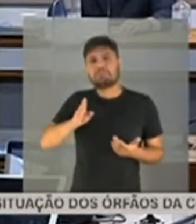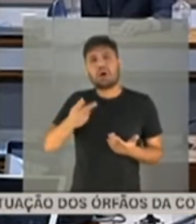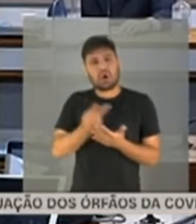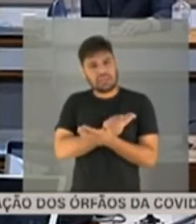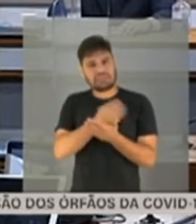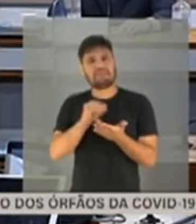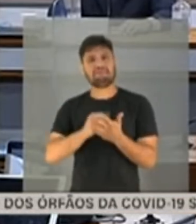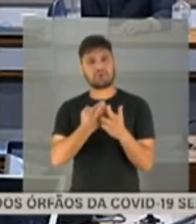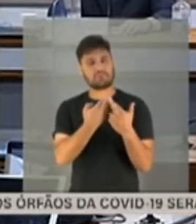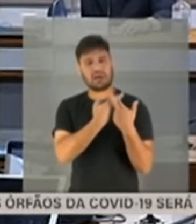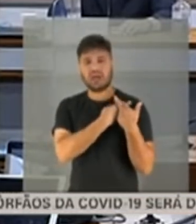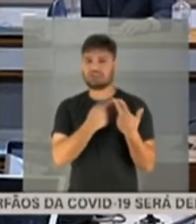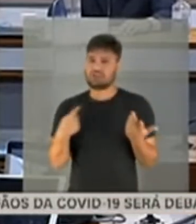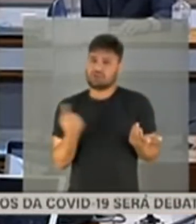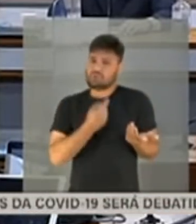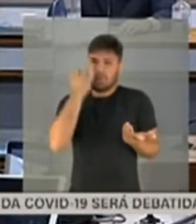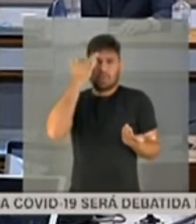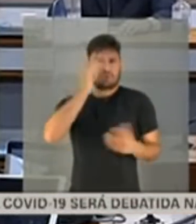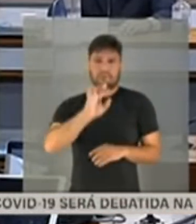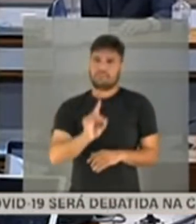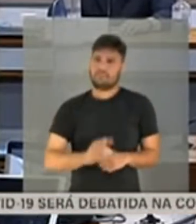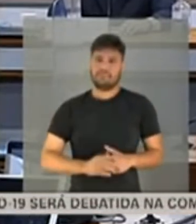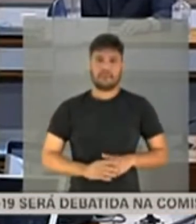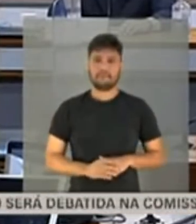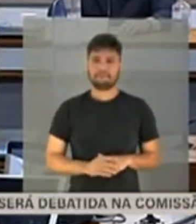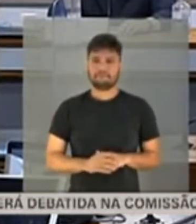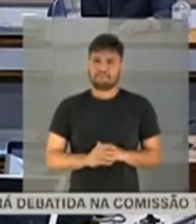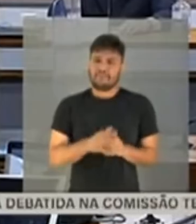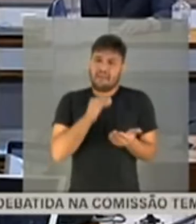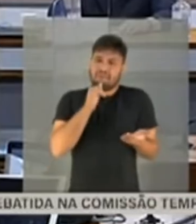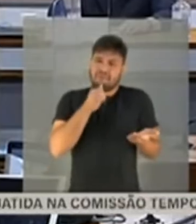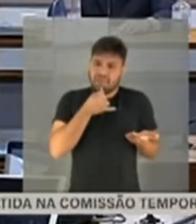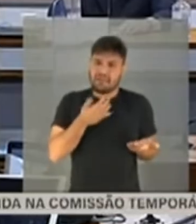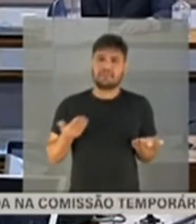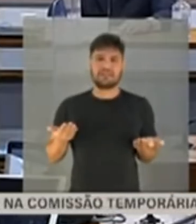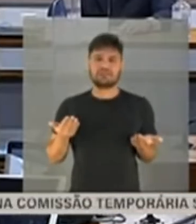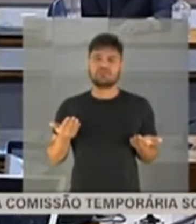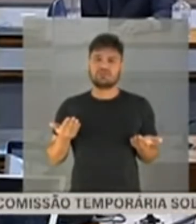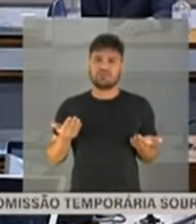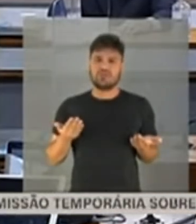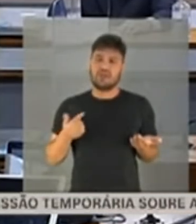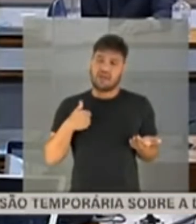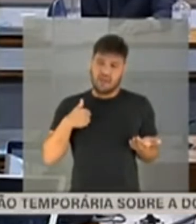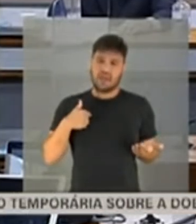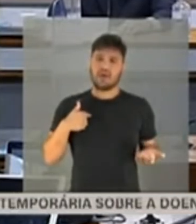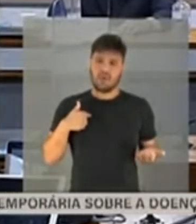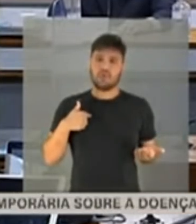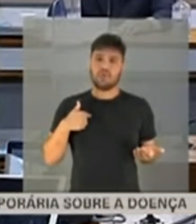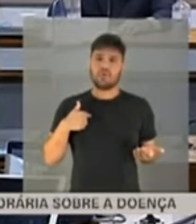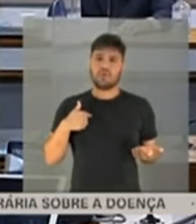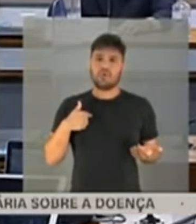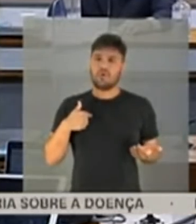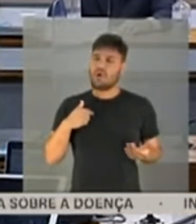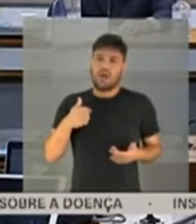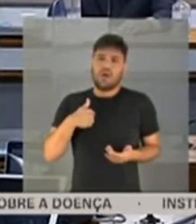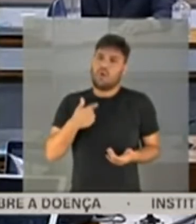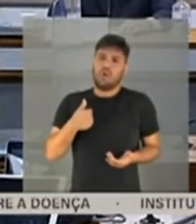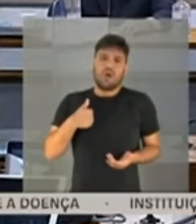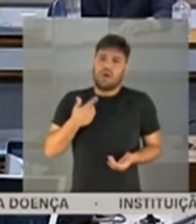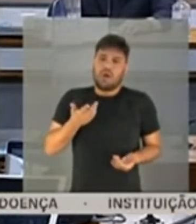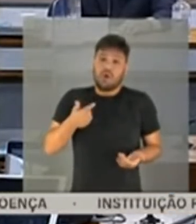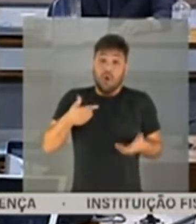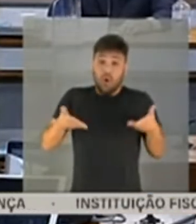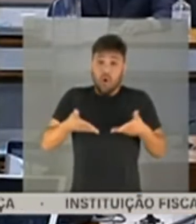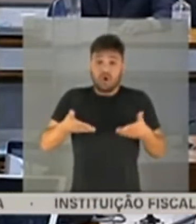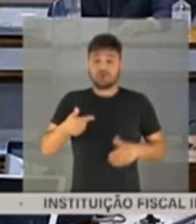Eu, sinceramente, em função desse escárnio, desse descaso, eu me recuso a fazer